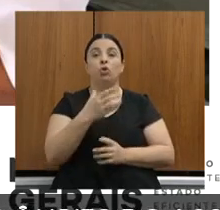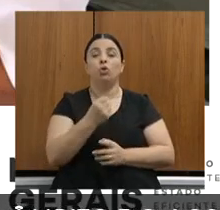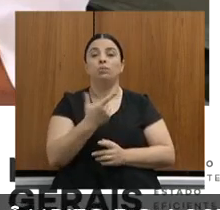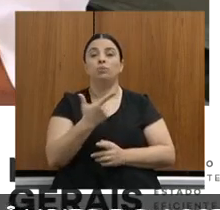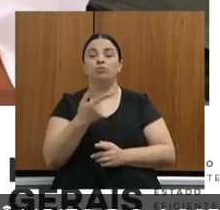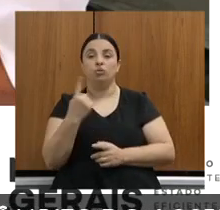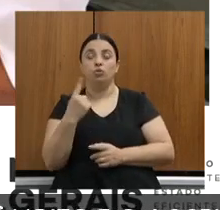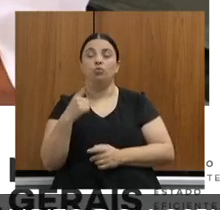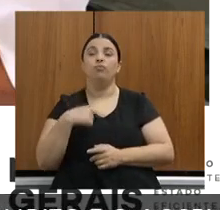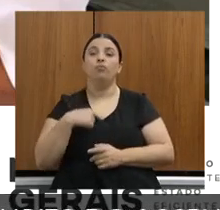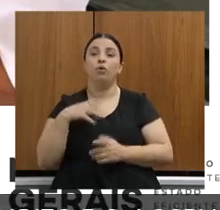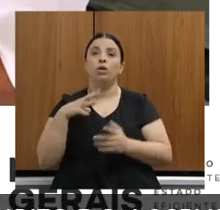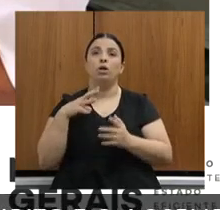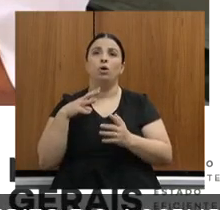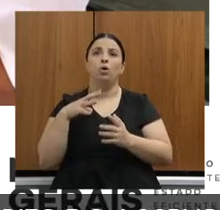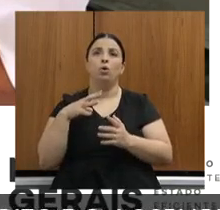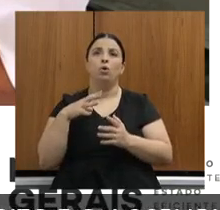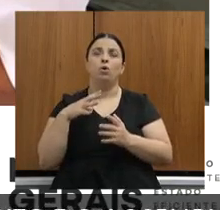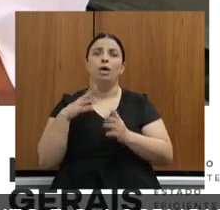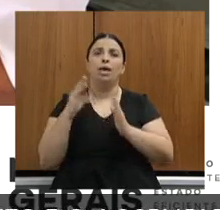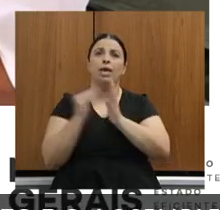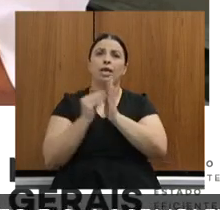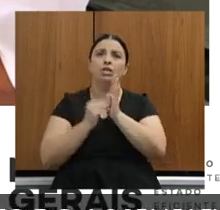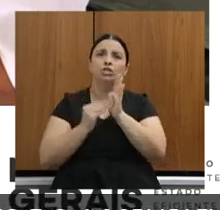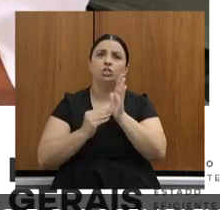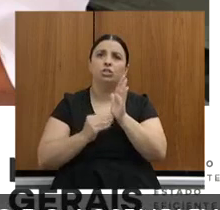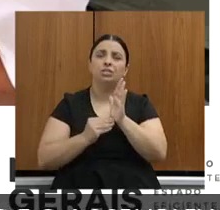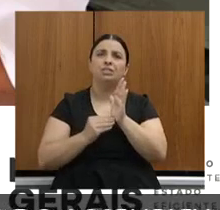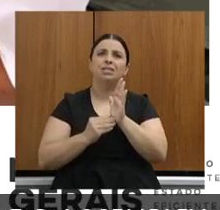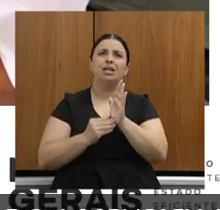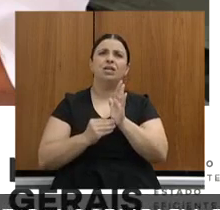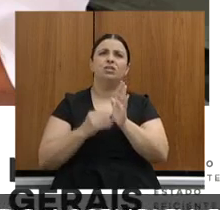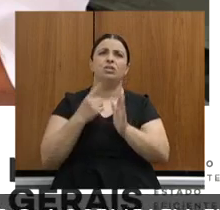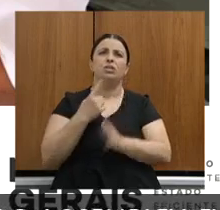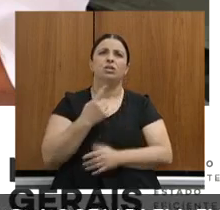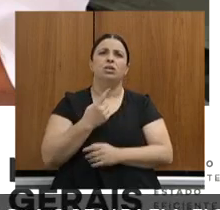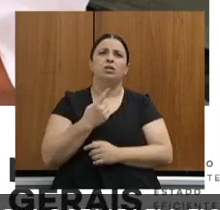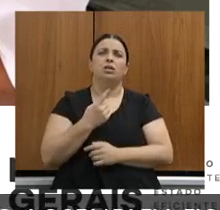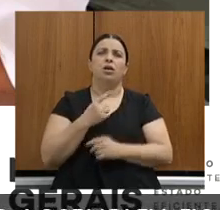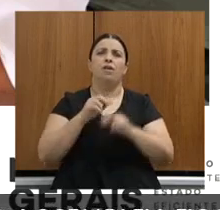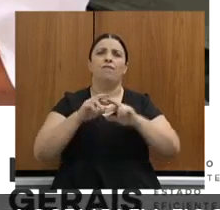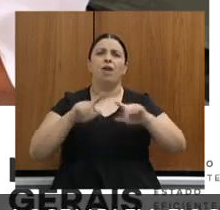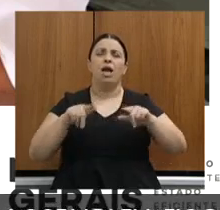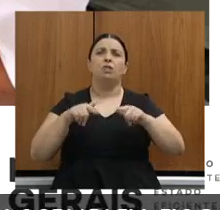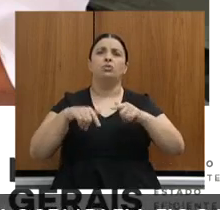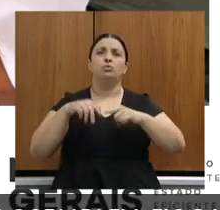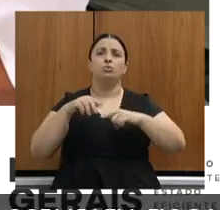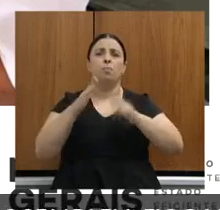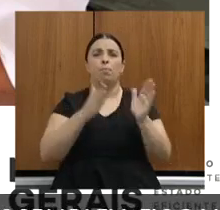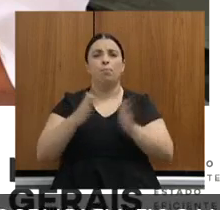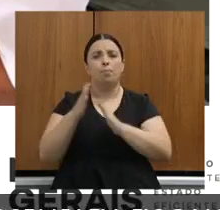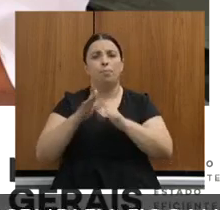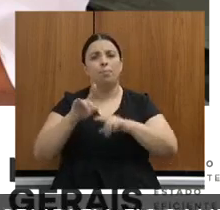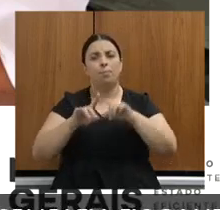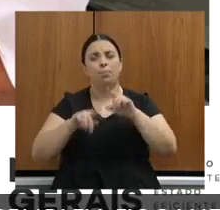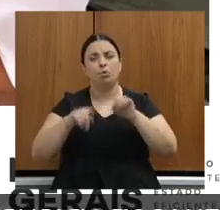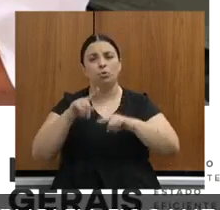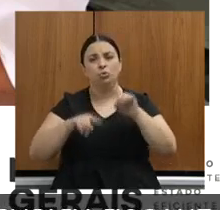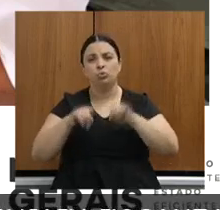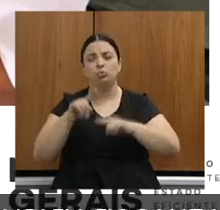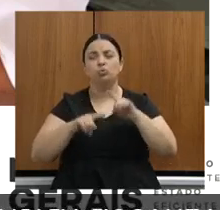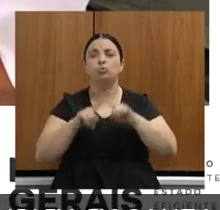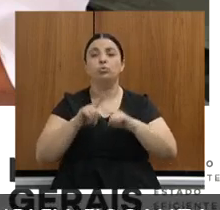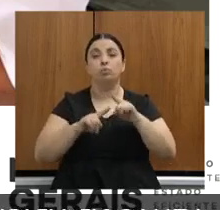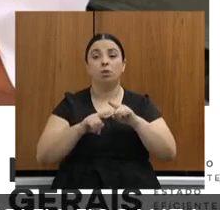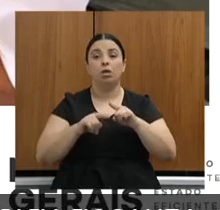registrados 6293 licença elaborador de produtos de origem animal é realizado quarta editores para implantação